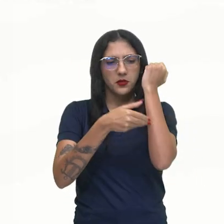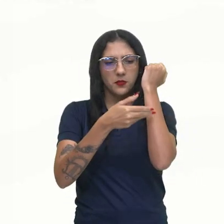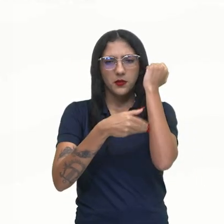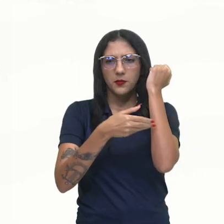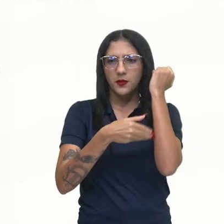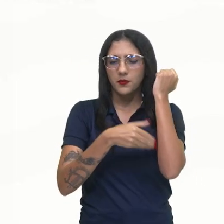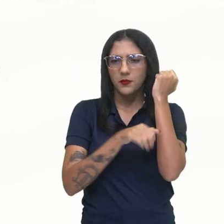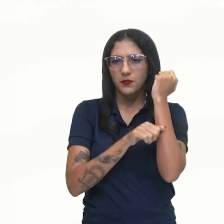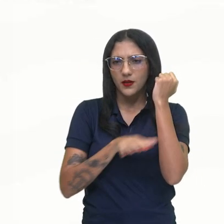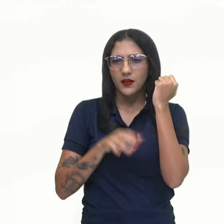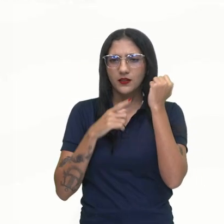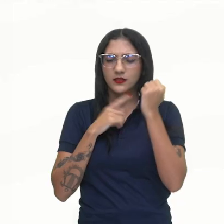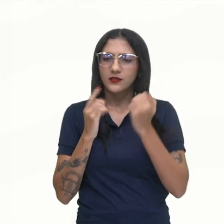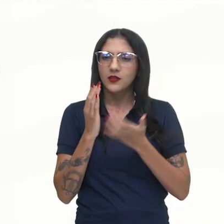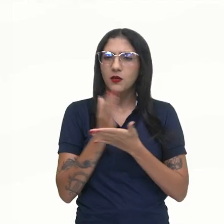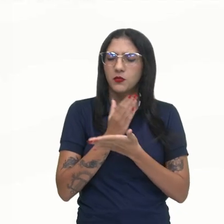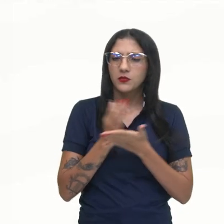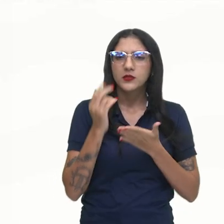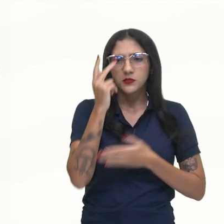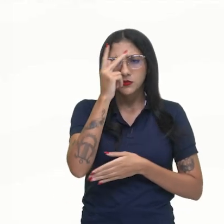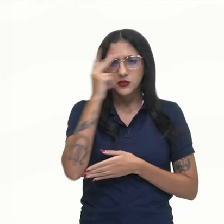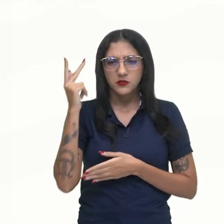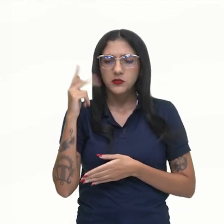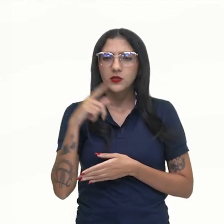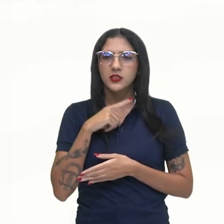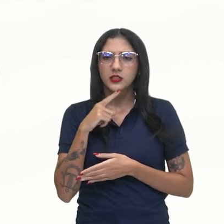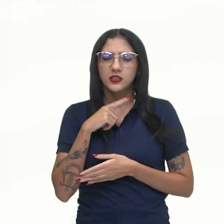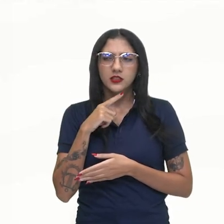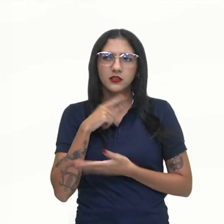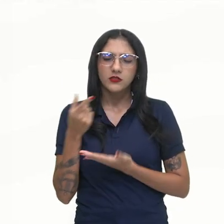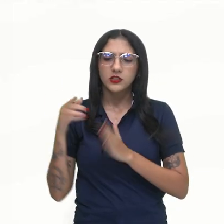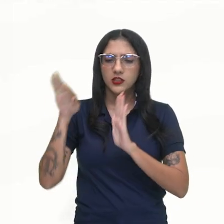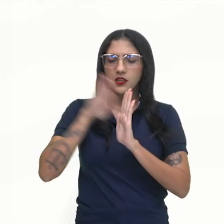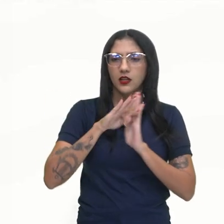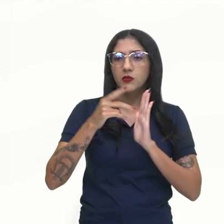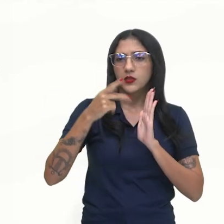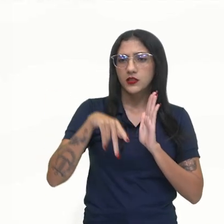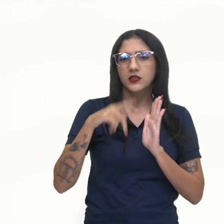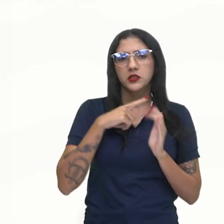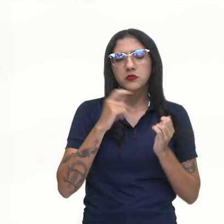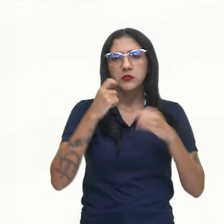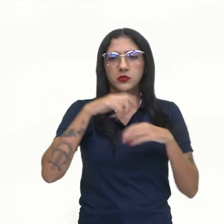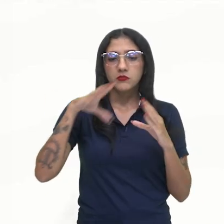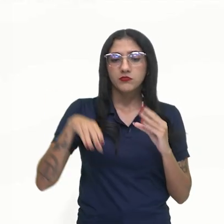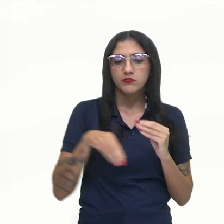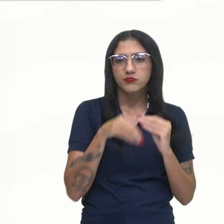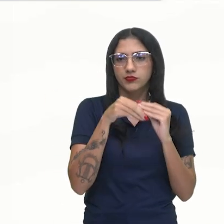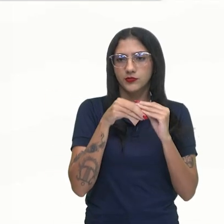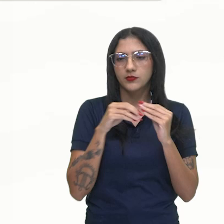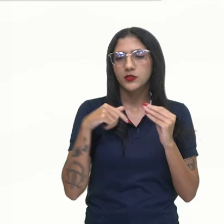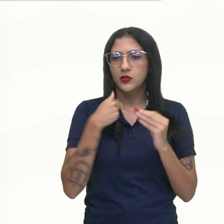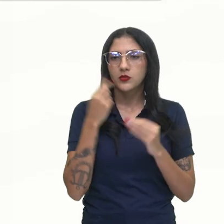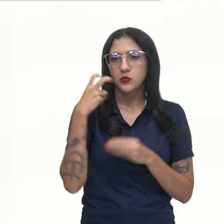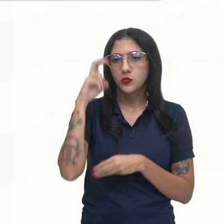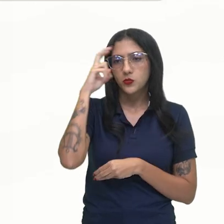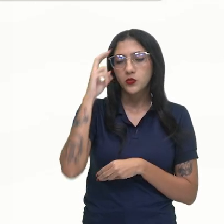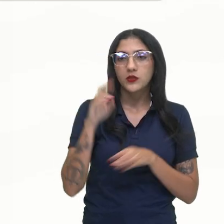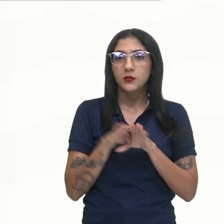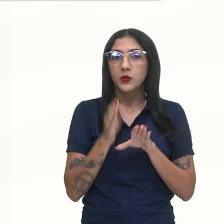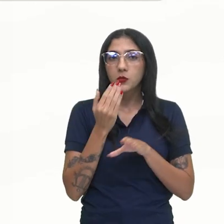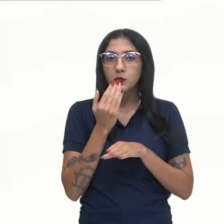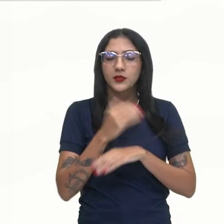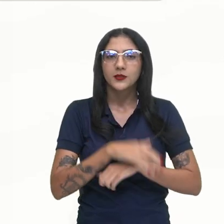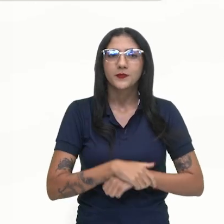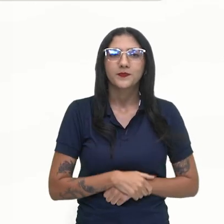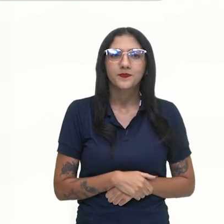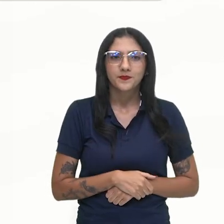imigrantes que trouxeram algumas coisinhas para cá, para que a gente pudesse incrementar a nossa culinária. Meet